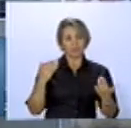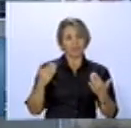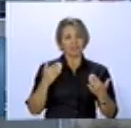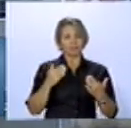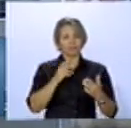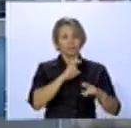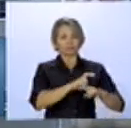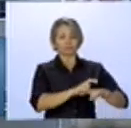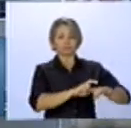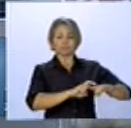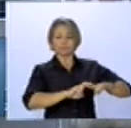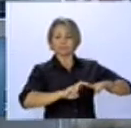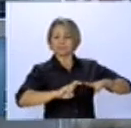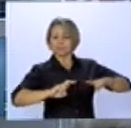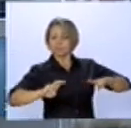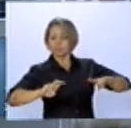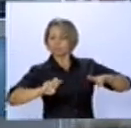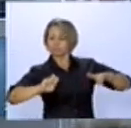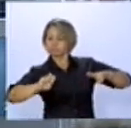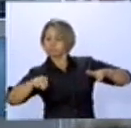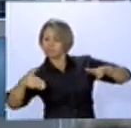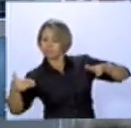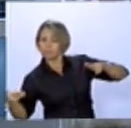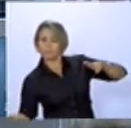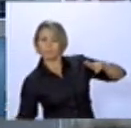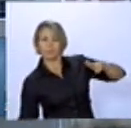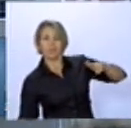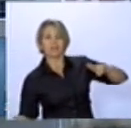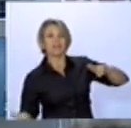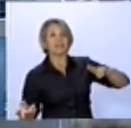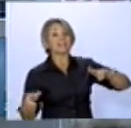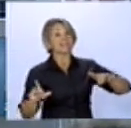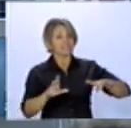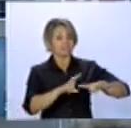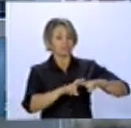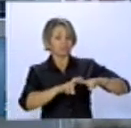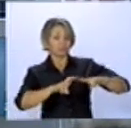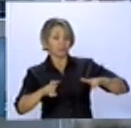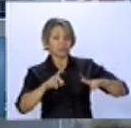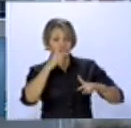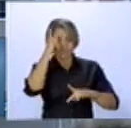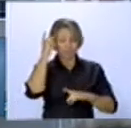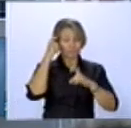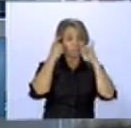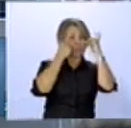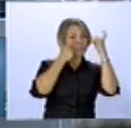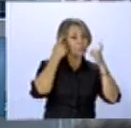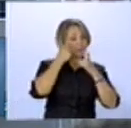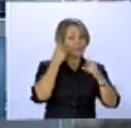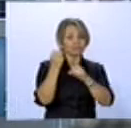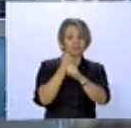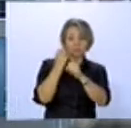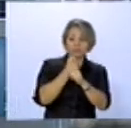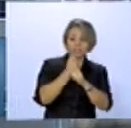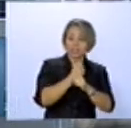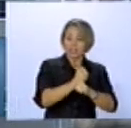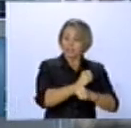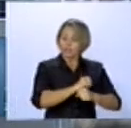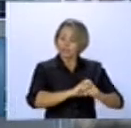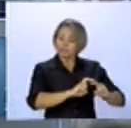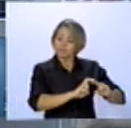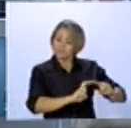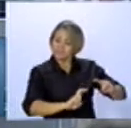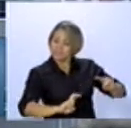em uma ferrovia uma um abismo e que ao invés de estarem todos preocupados de construir novos trilhos